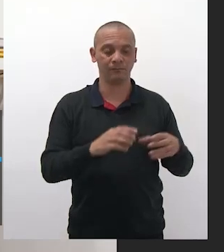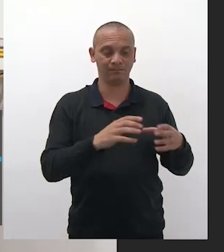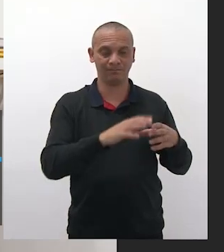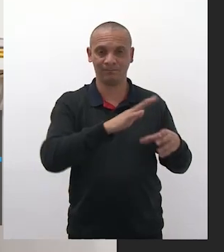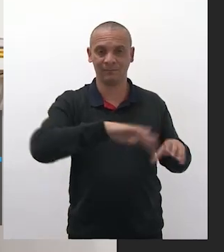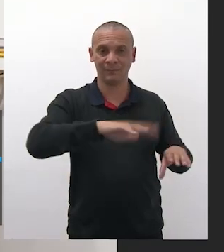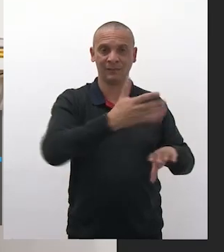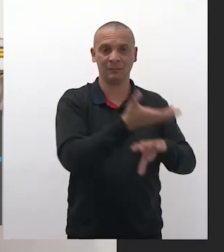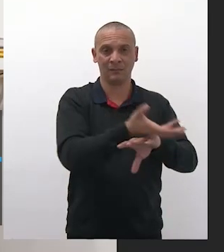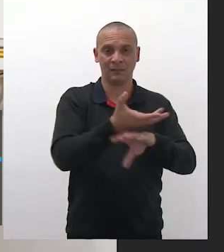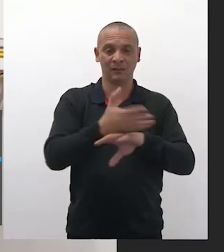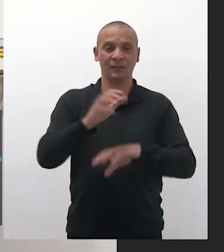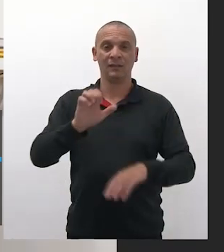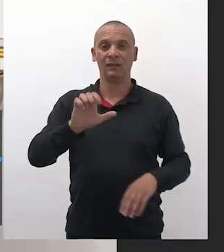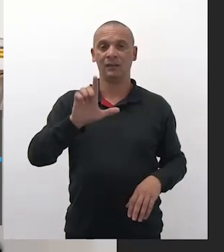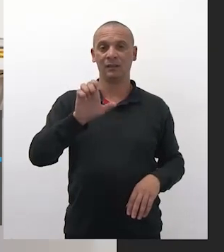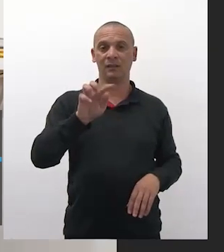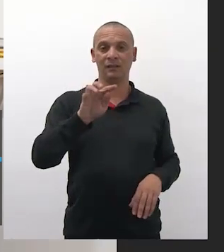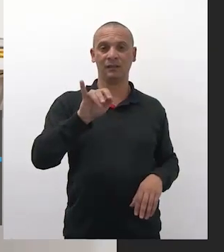é assim,